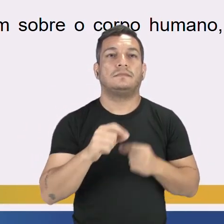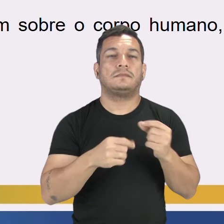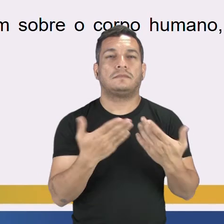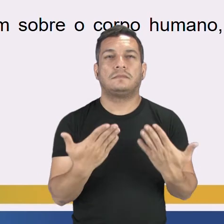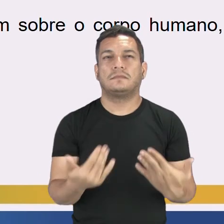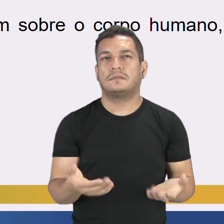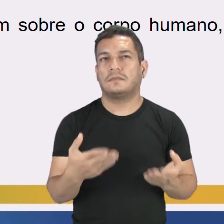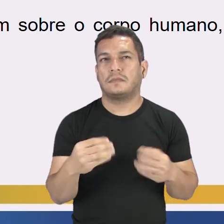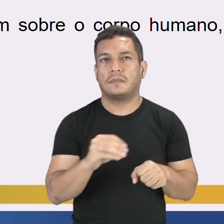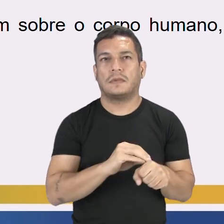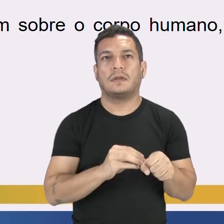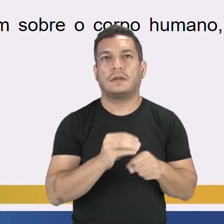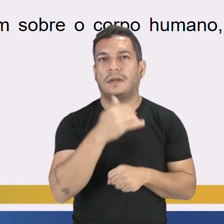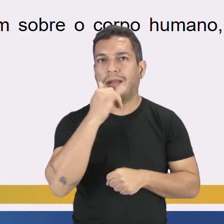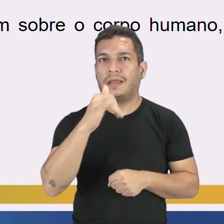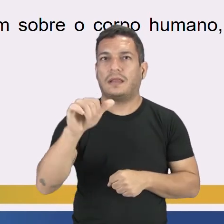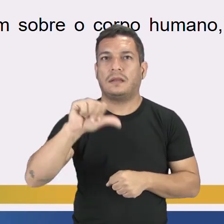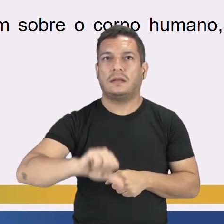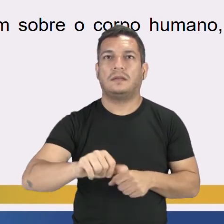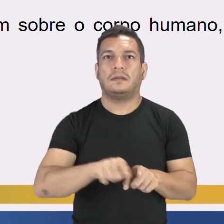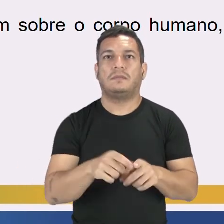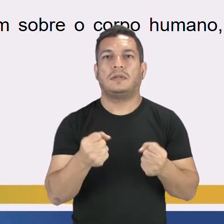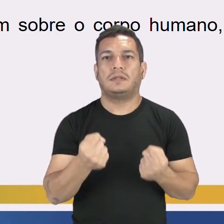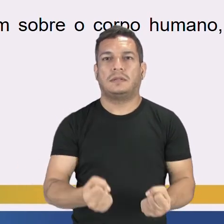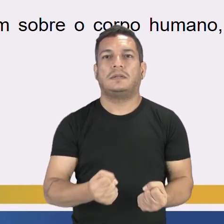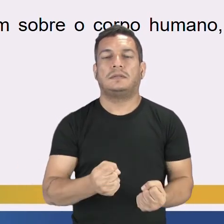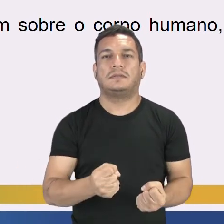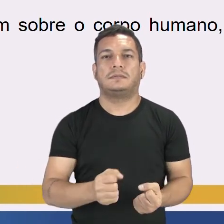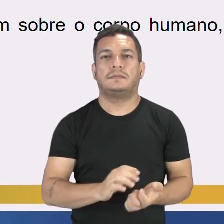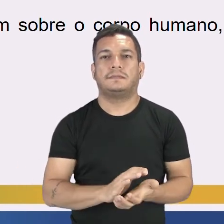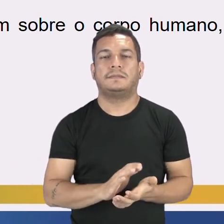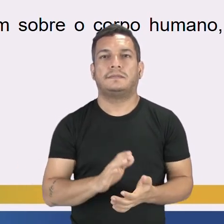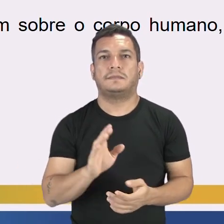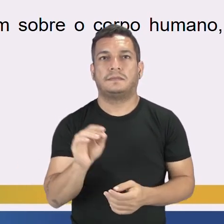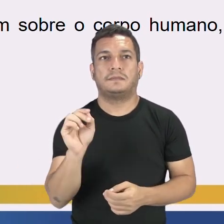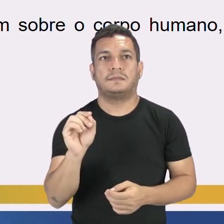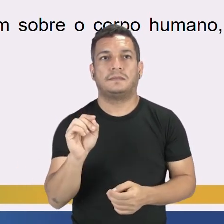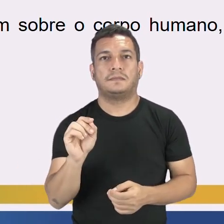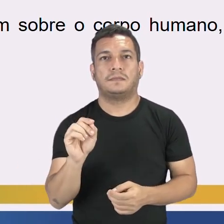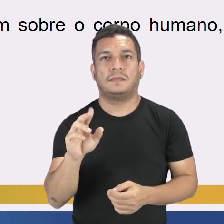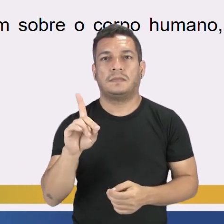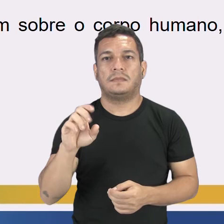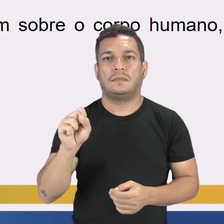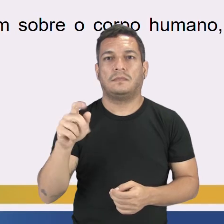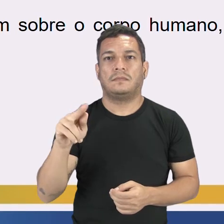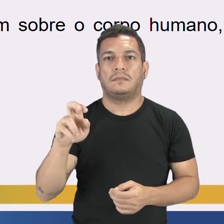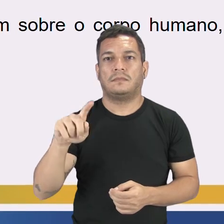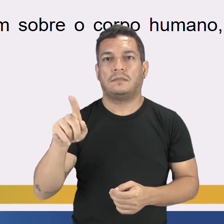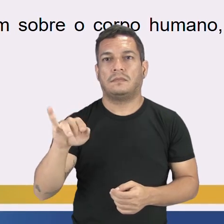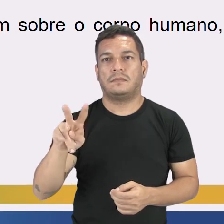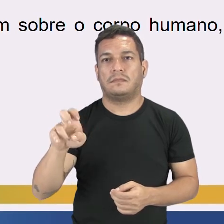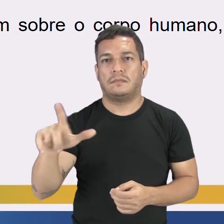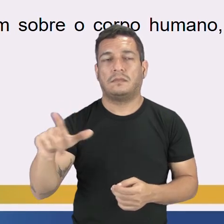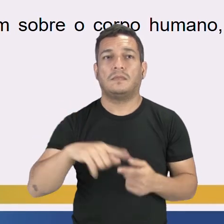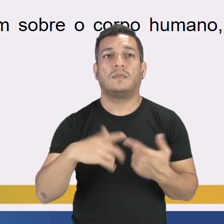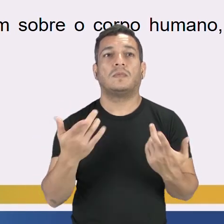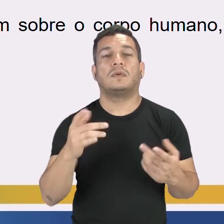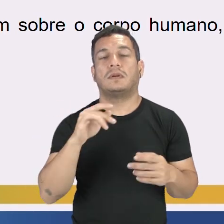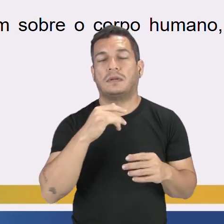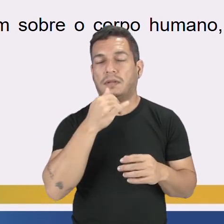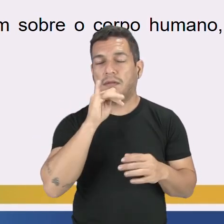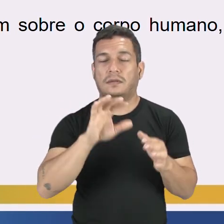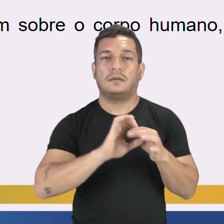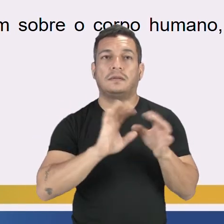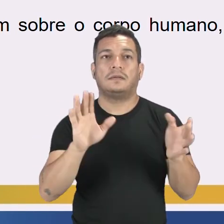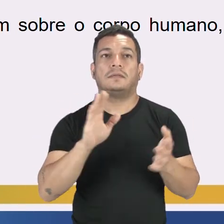partículas leves com carga elétrica negativa e massa desprezível. Qual é aquela de carga elétrica negativa que liberava esse tipo de